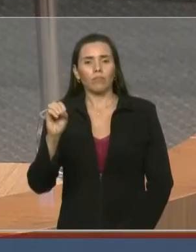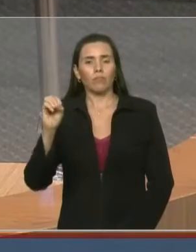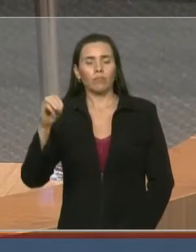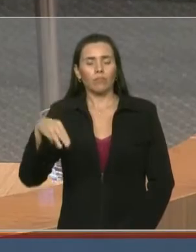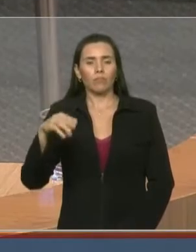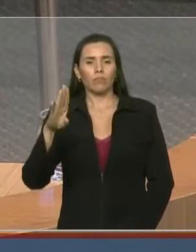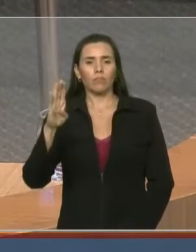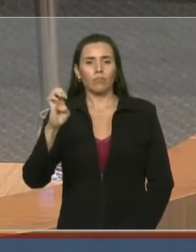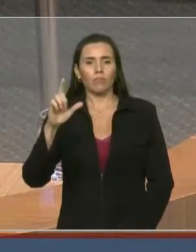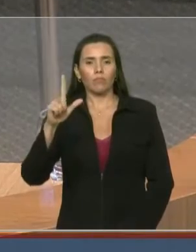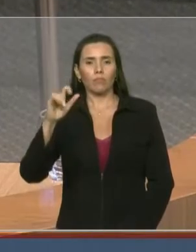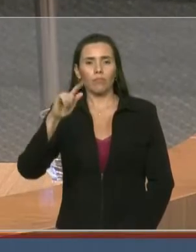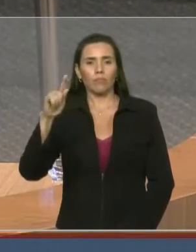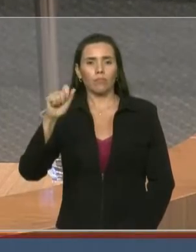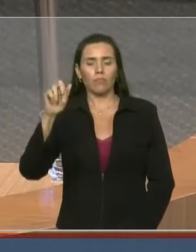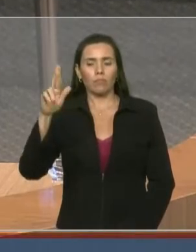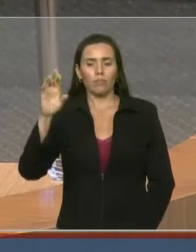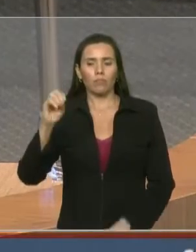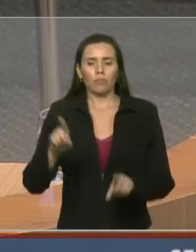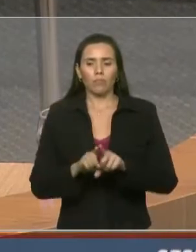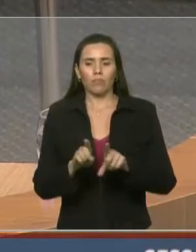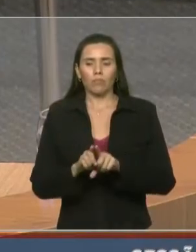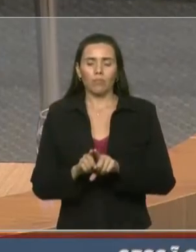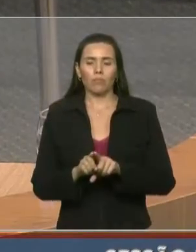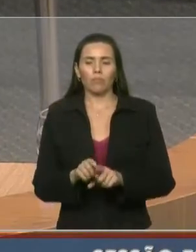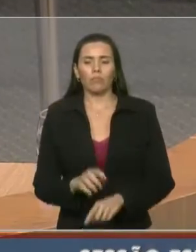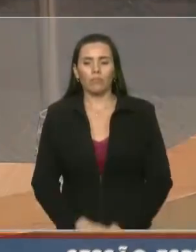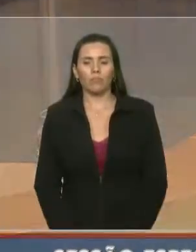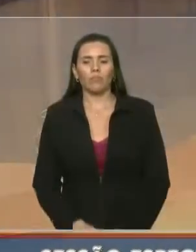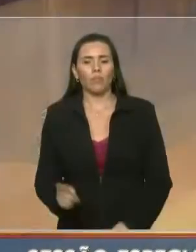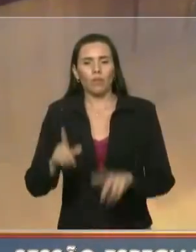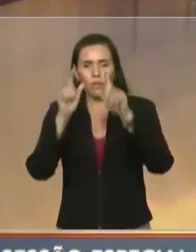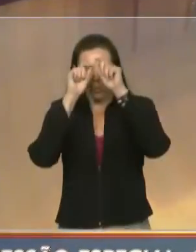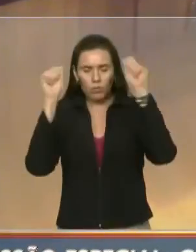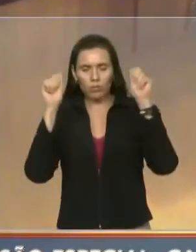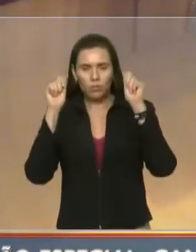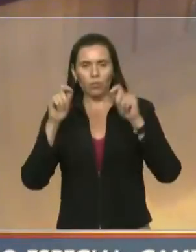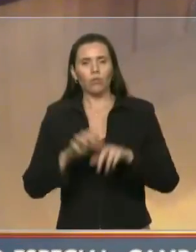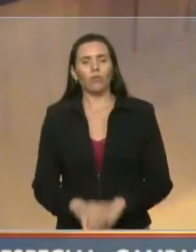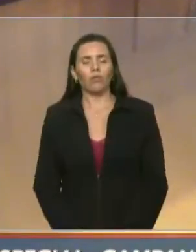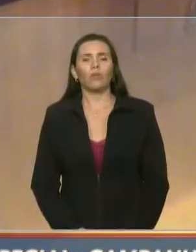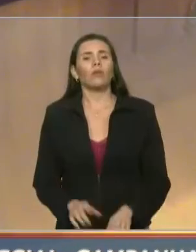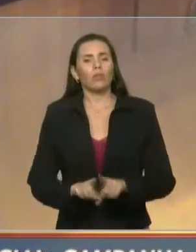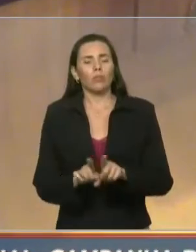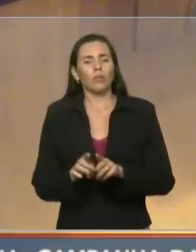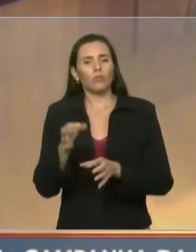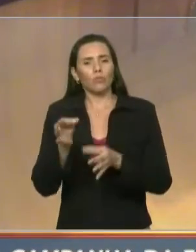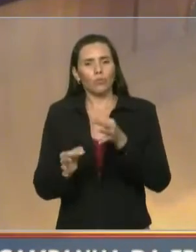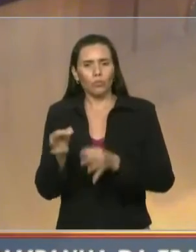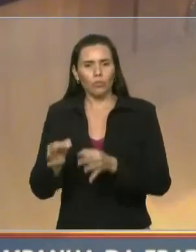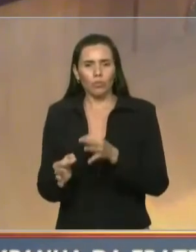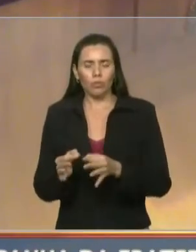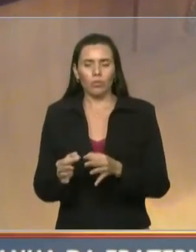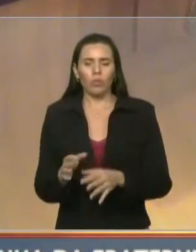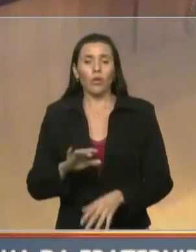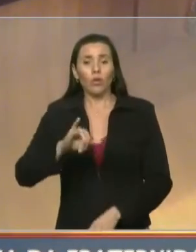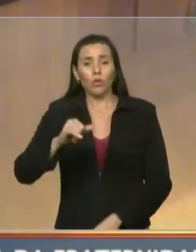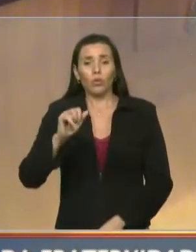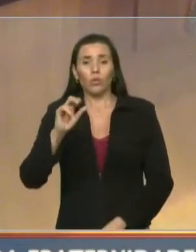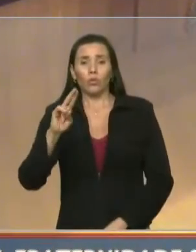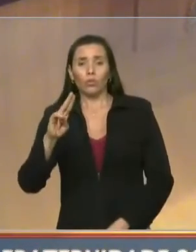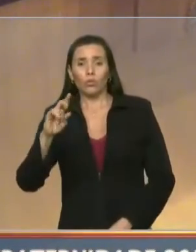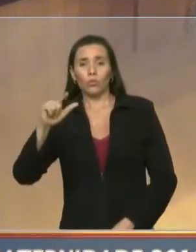o Padre Luiz Carlos, assessor arquidiocesano das equipes de campanhas da Fraternidade, o senhor senhor Júlio Prazer,